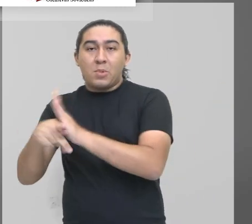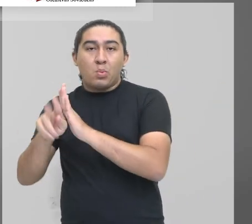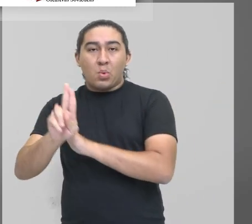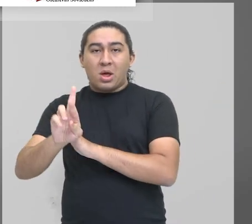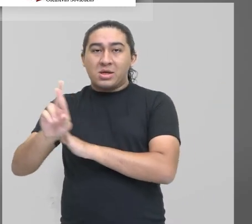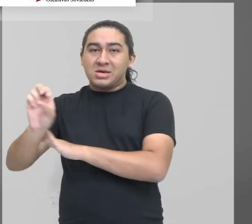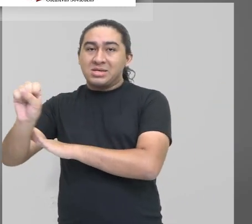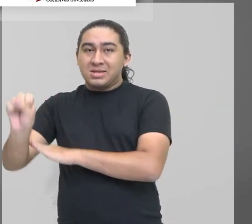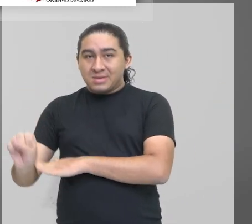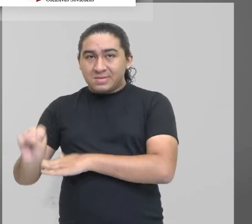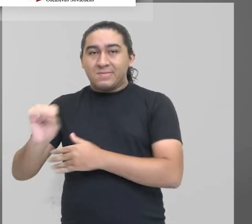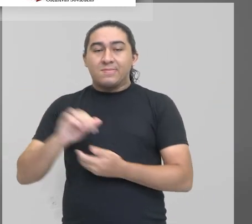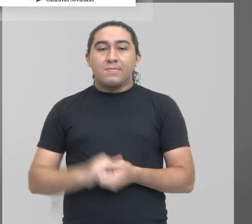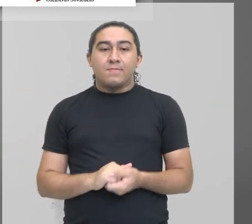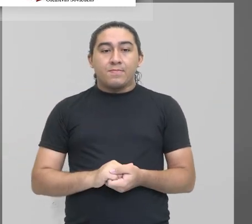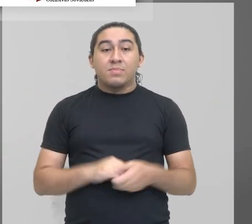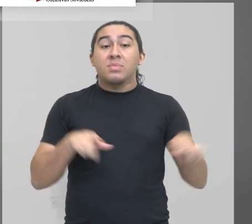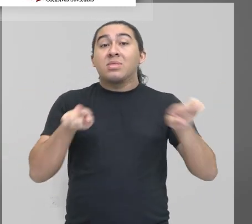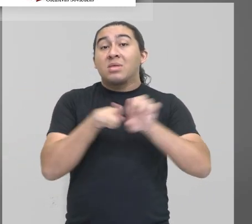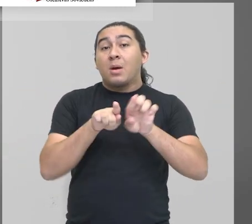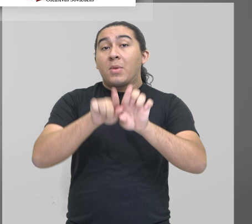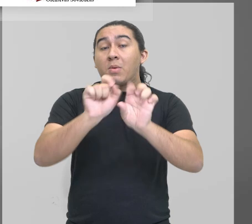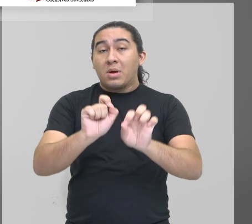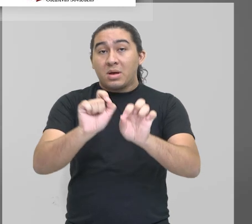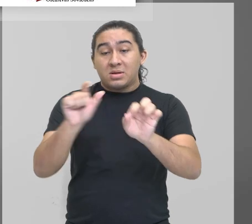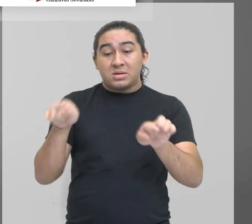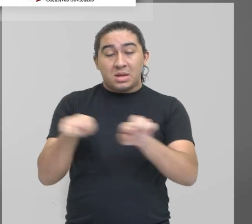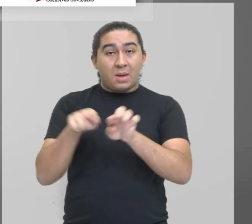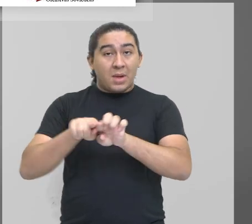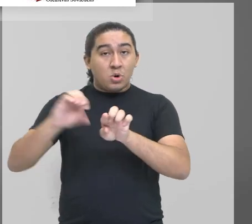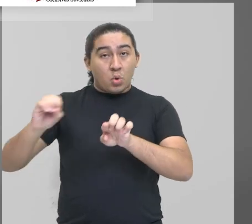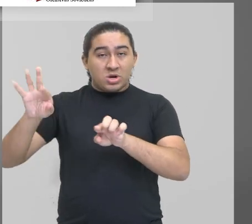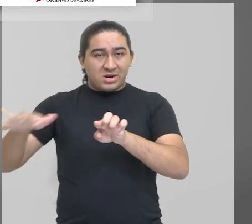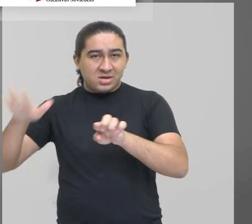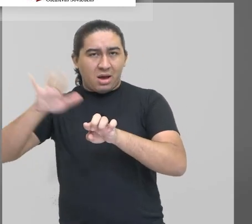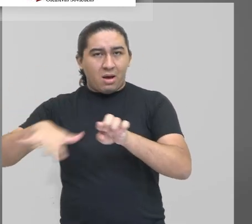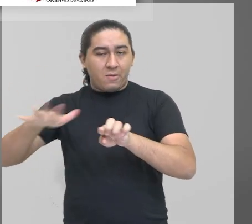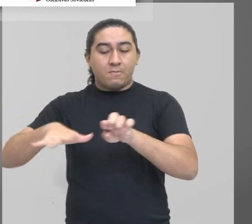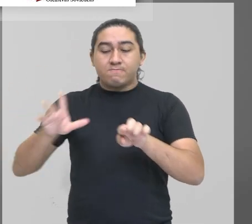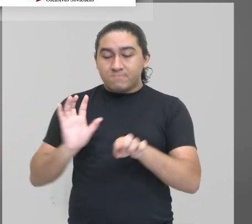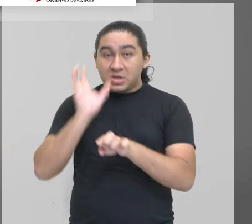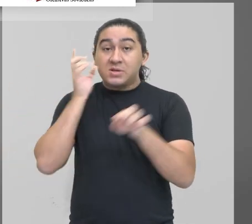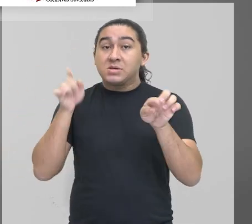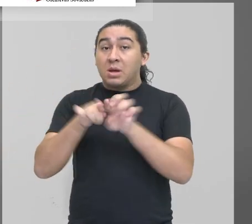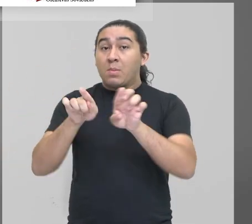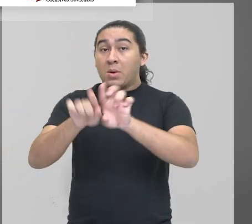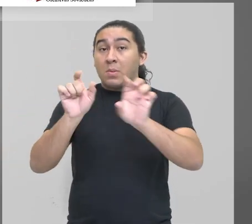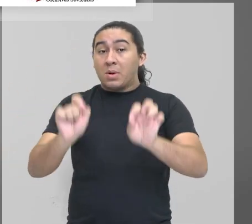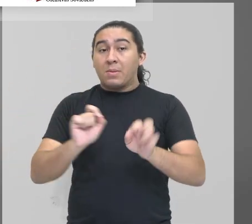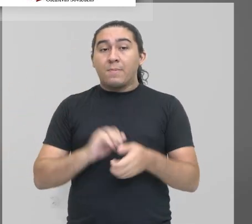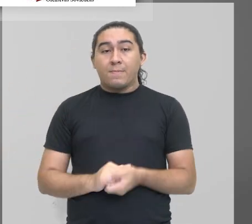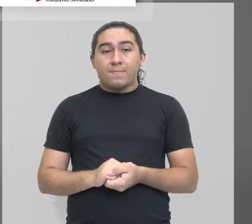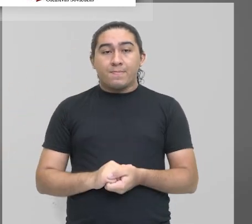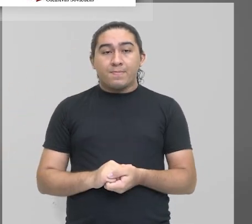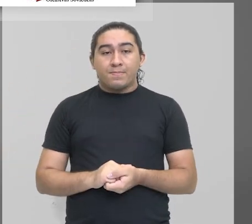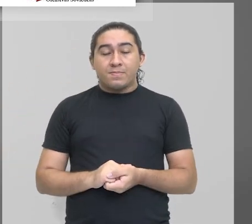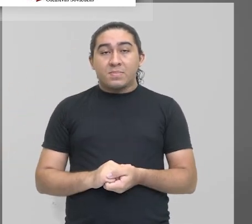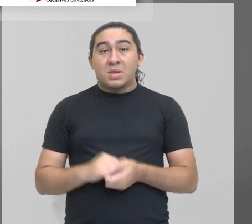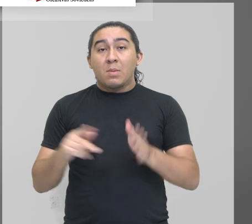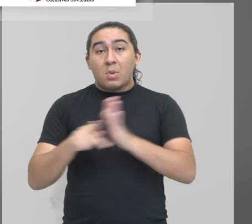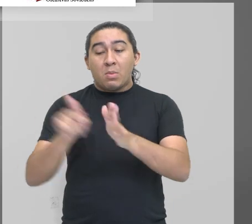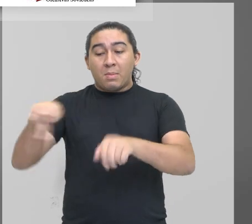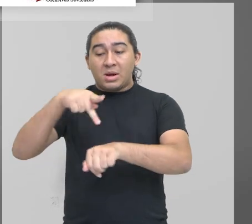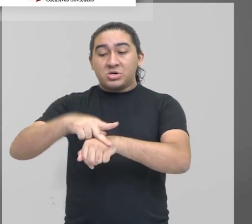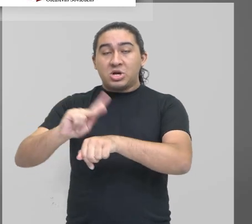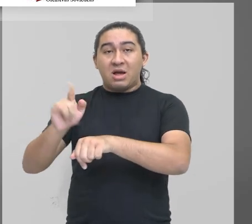União Soviética. E no Extremo Oriente acontece, basicamente, na região ali do Havaí,